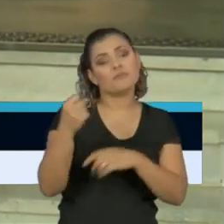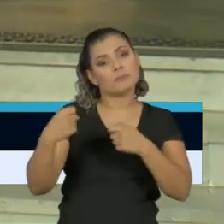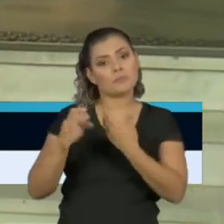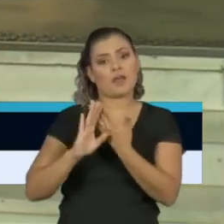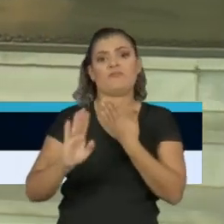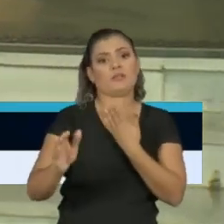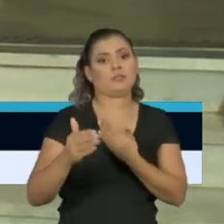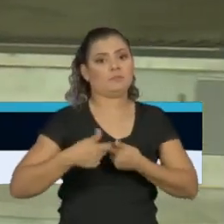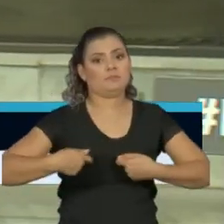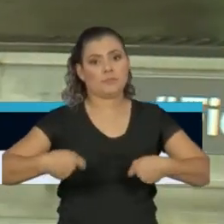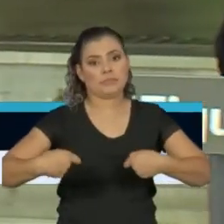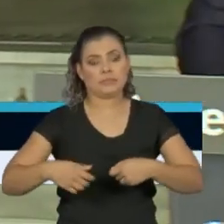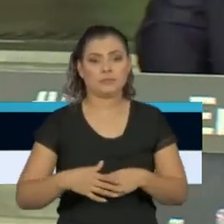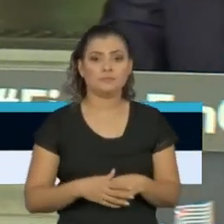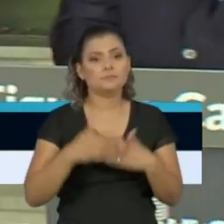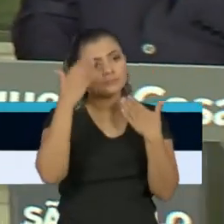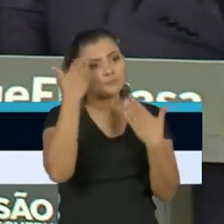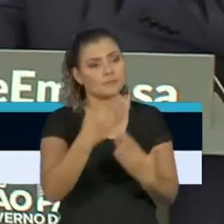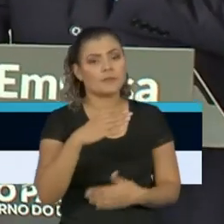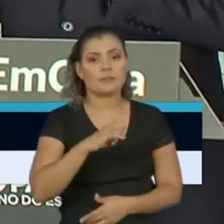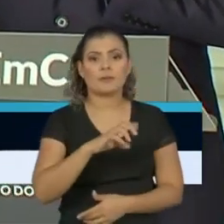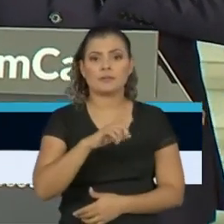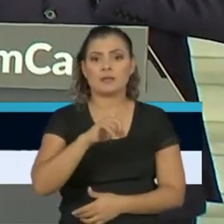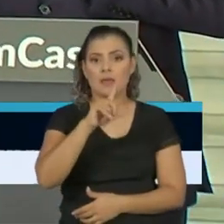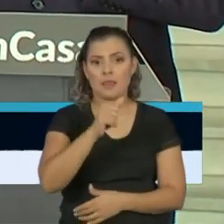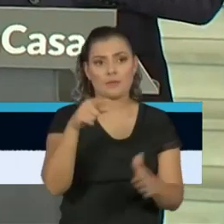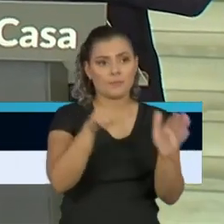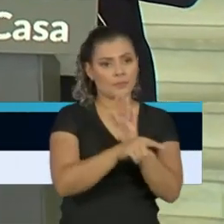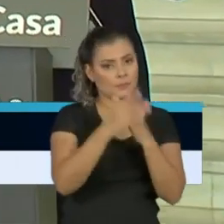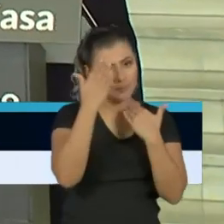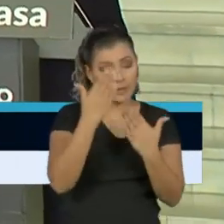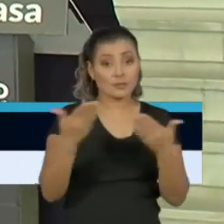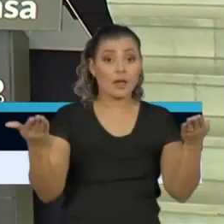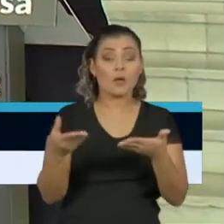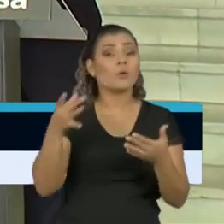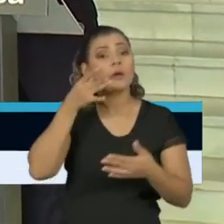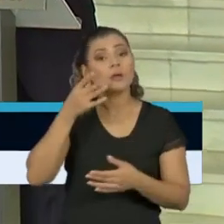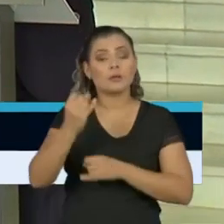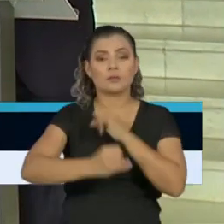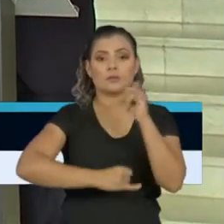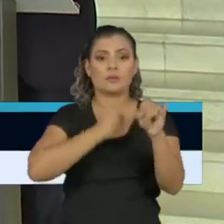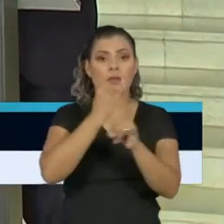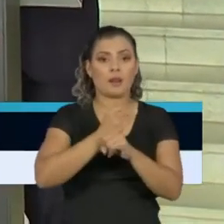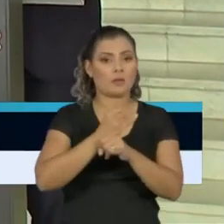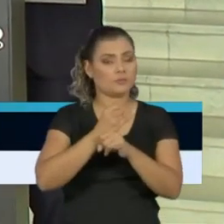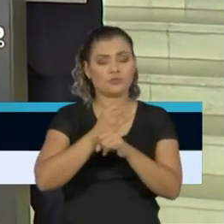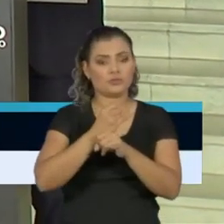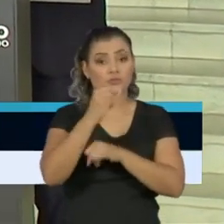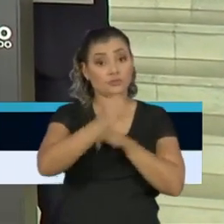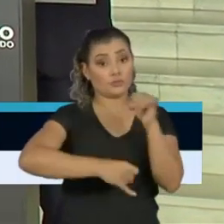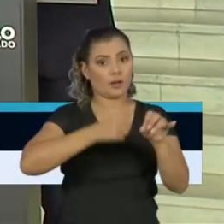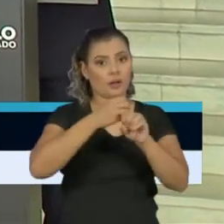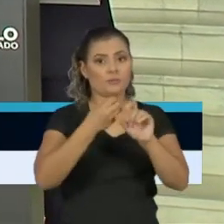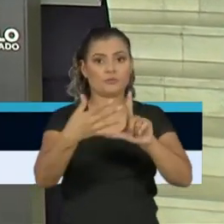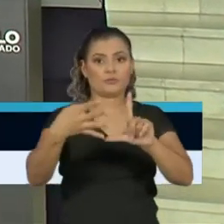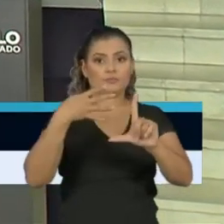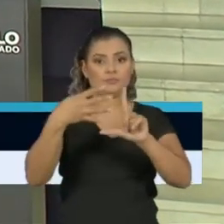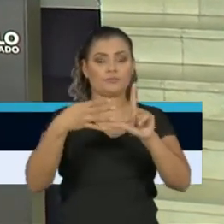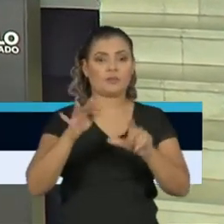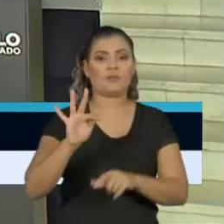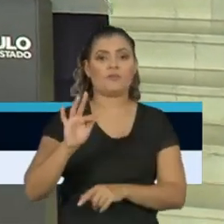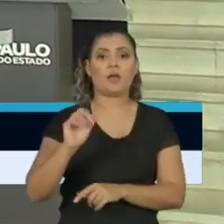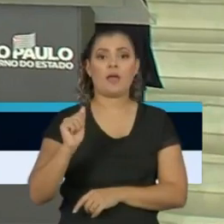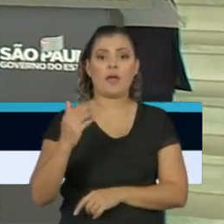Obrigado, doutor Guerra. Marcelo, obrigado pela pergunta. Vamos agora online com o jornalista Arthur Rodrigues, do jornal Folha de São